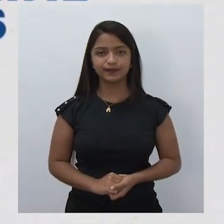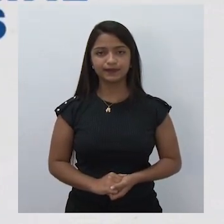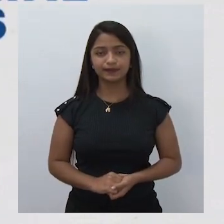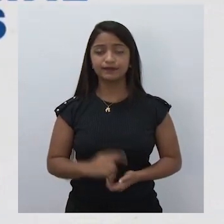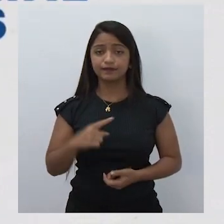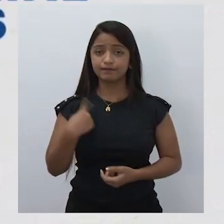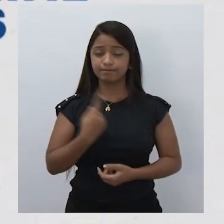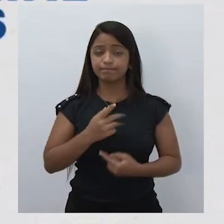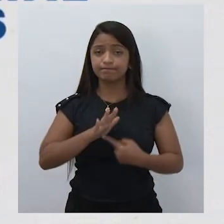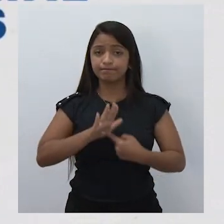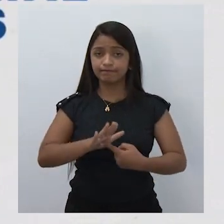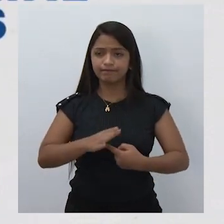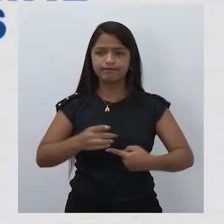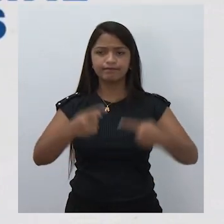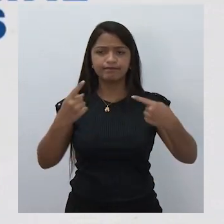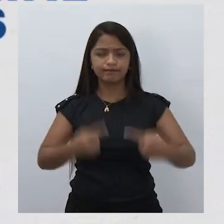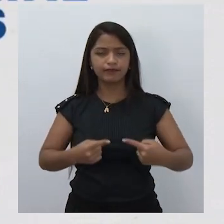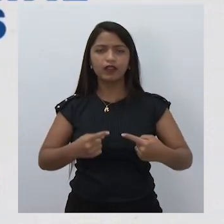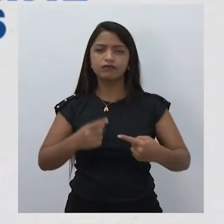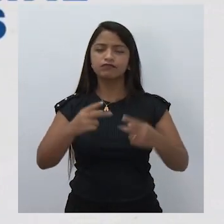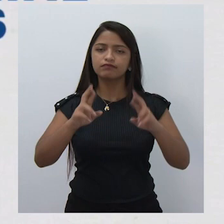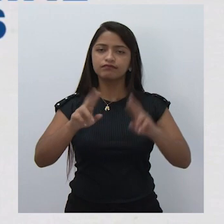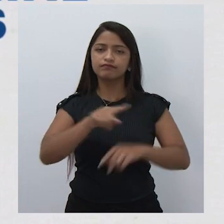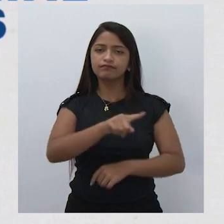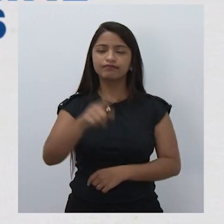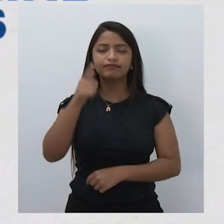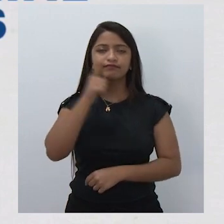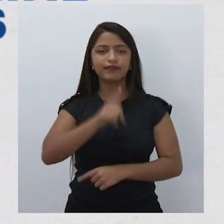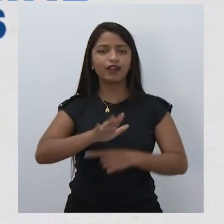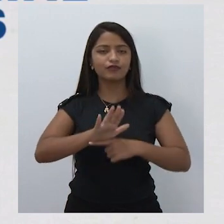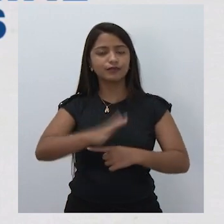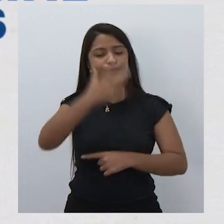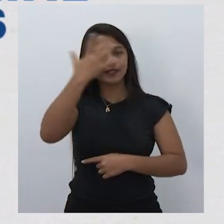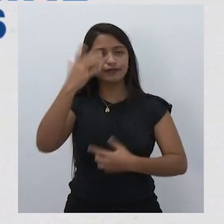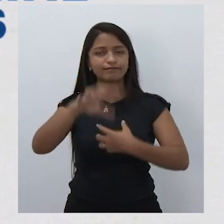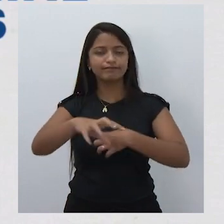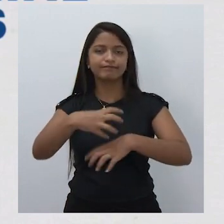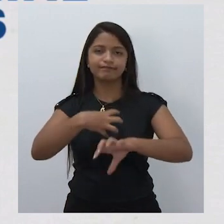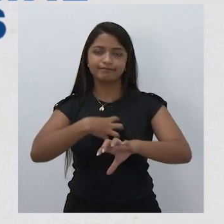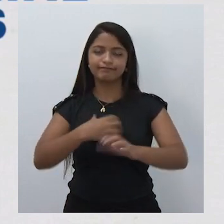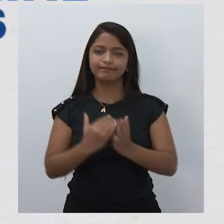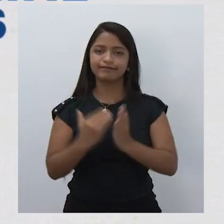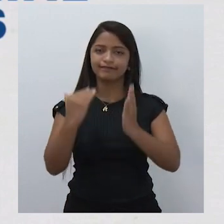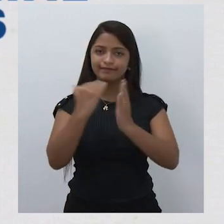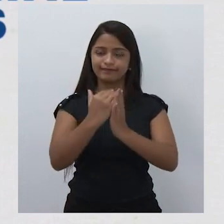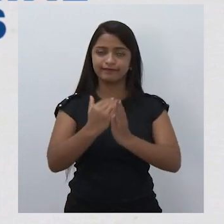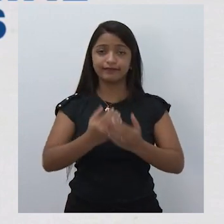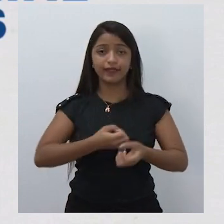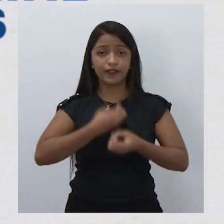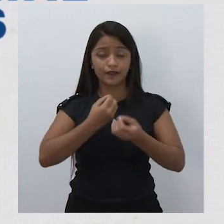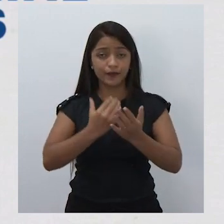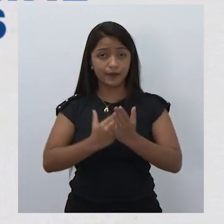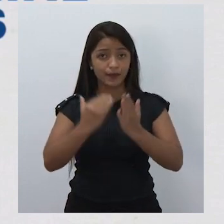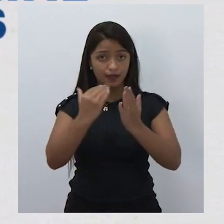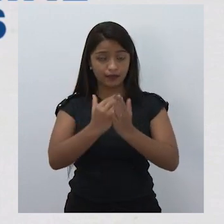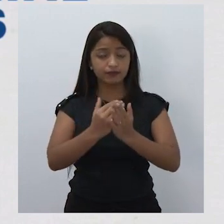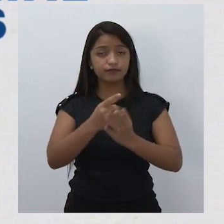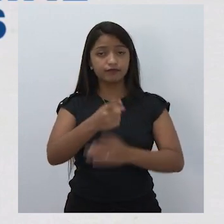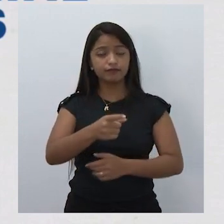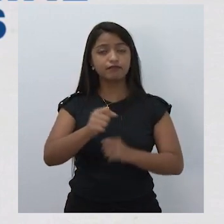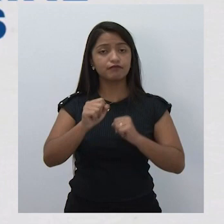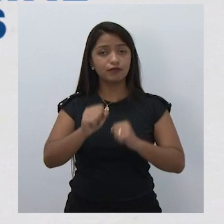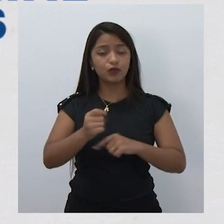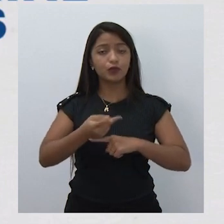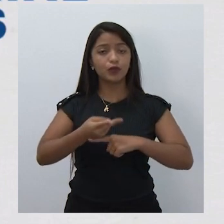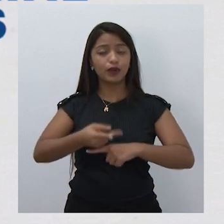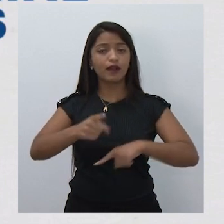Esperamos que o desafio Empatia vos consiga ajudar a estabelecer relações mais empáticas com as outras pessoas. Para mais informações e para terem acesso aos